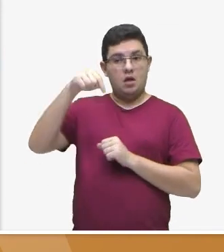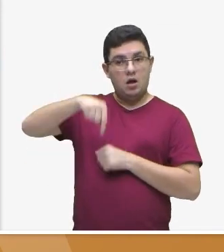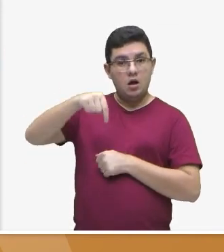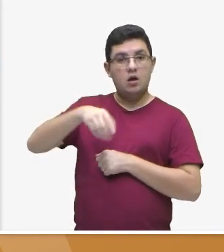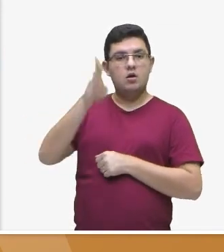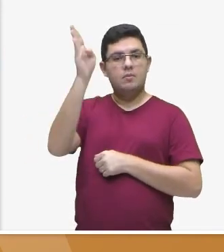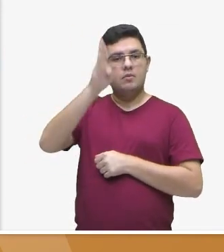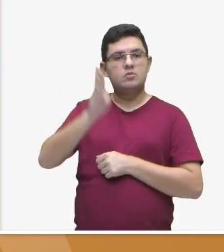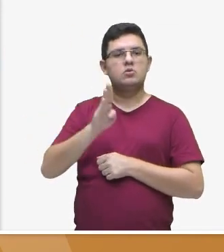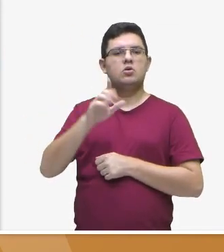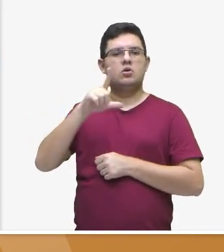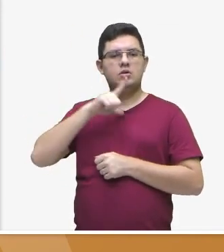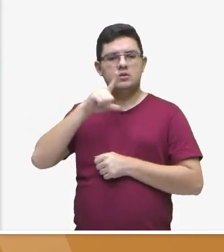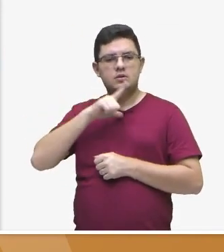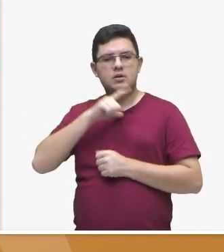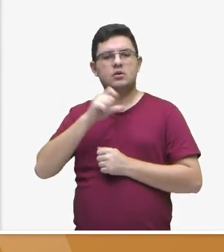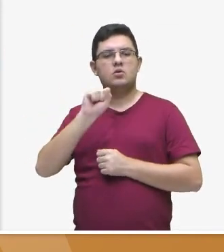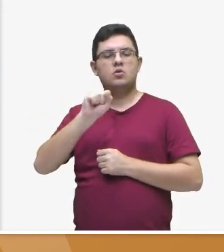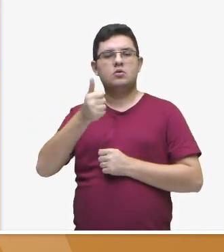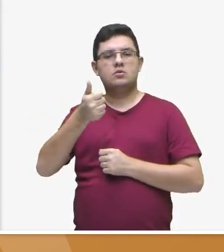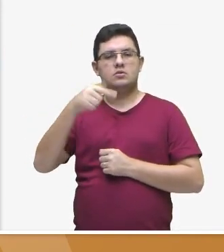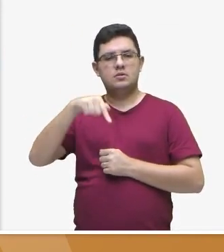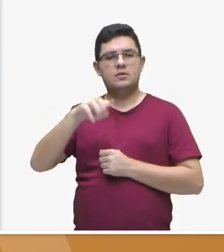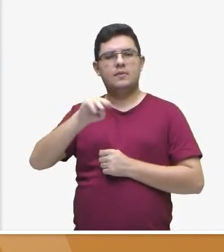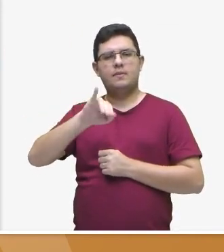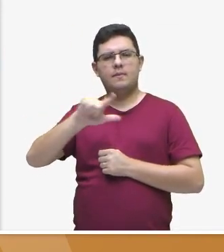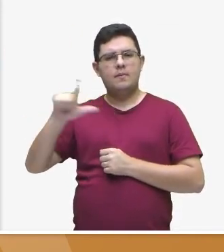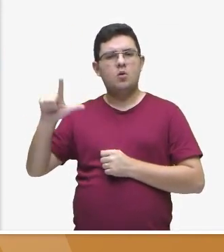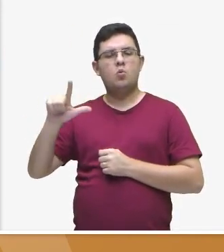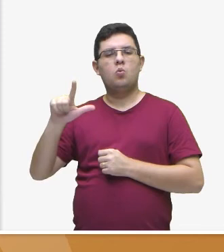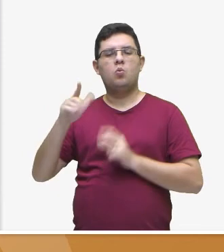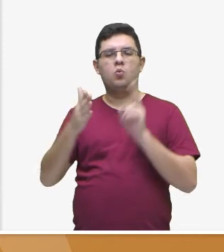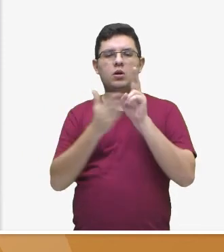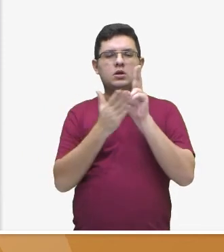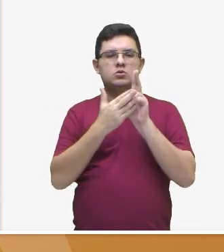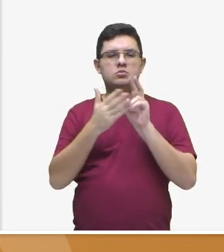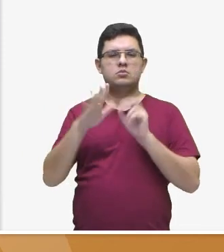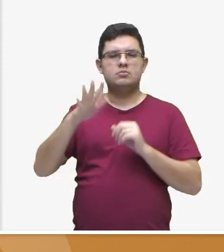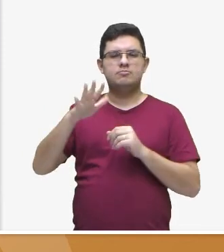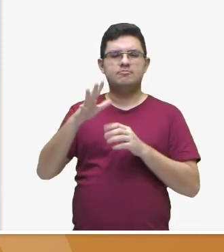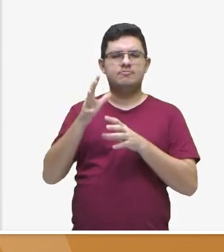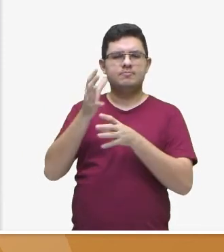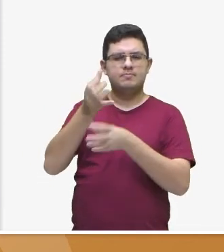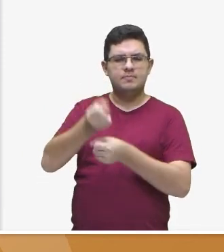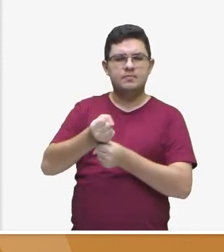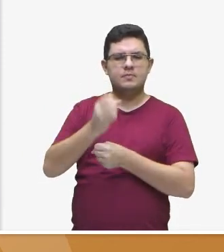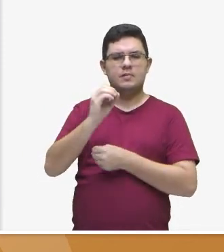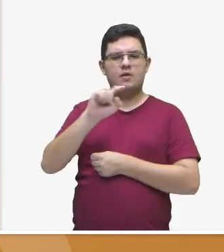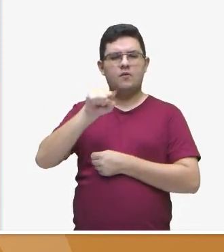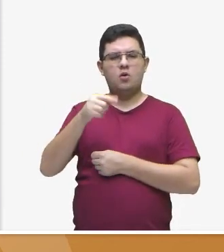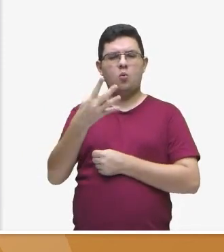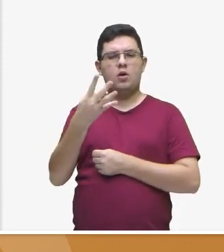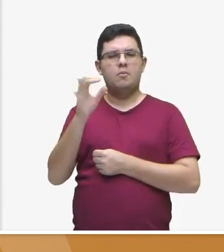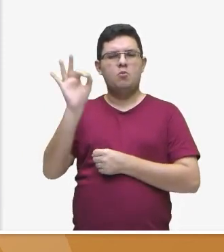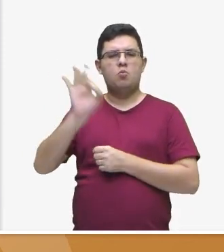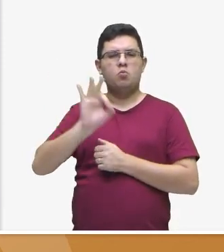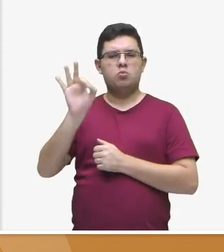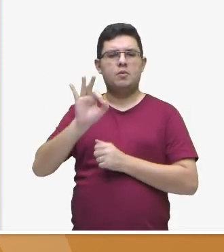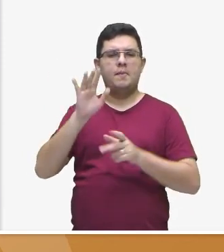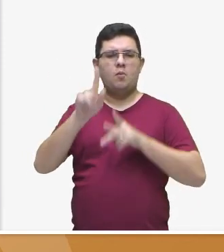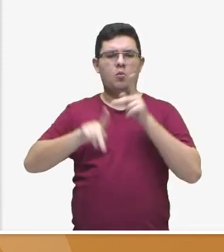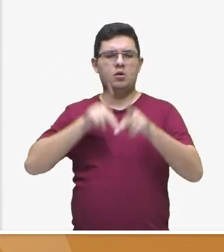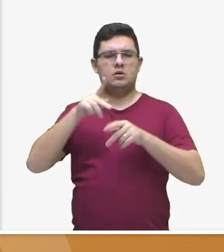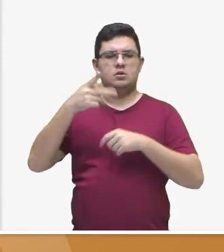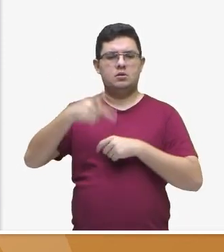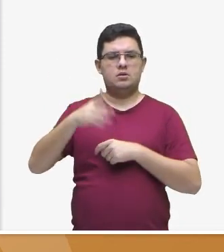o correspondente a 0,4% da população brasileira, e estão distribuídos entre